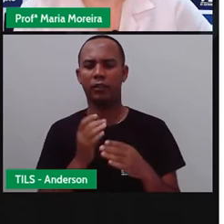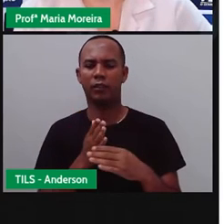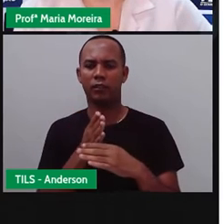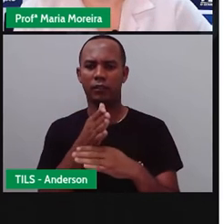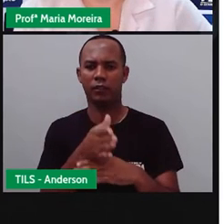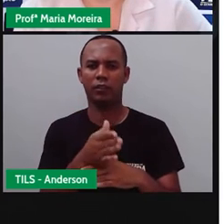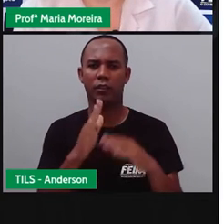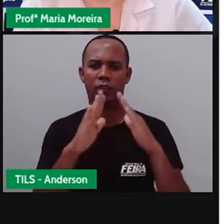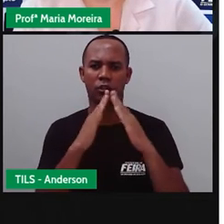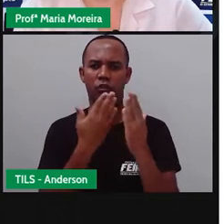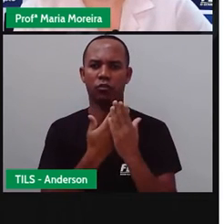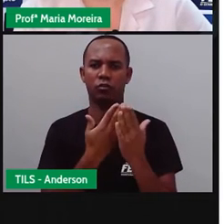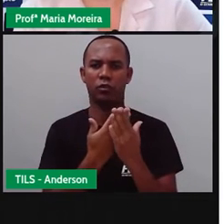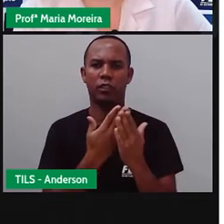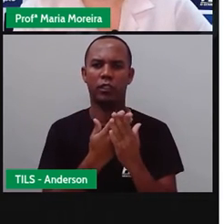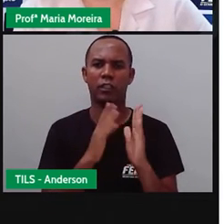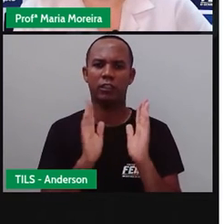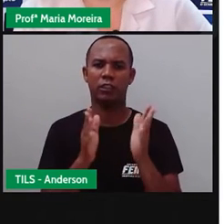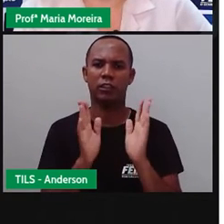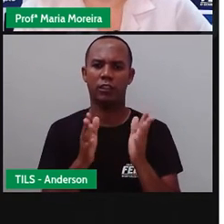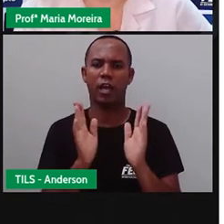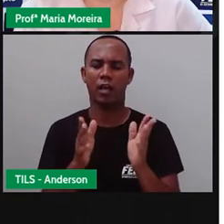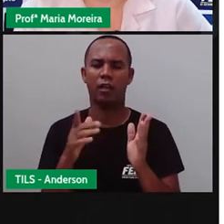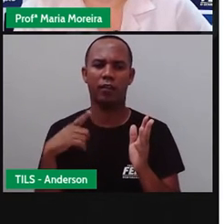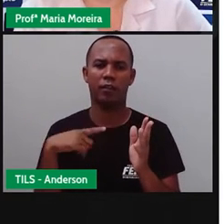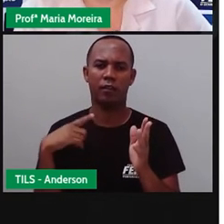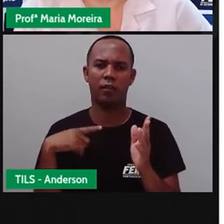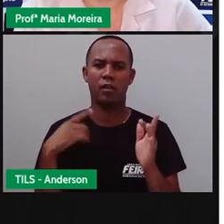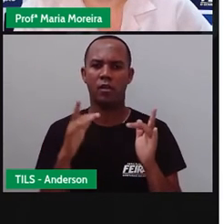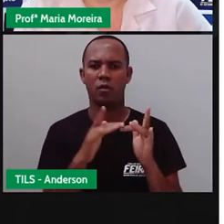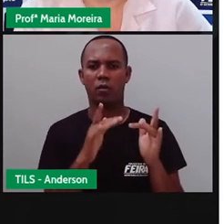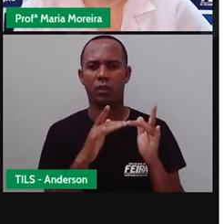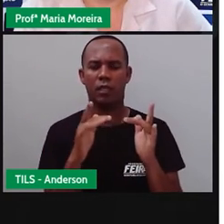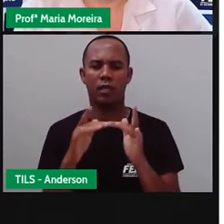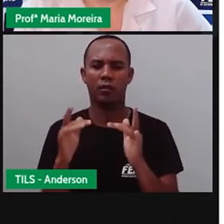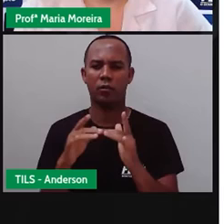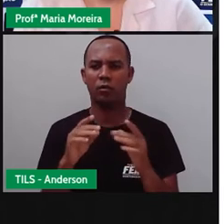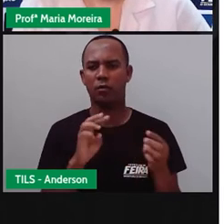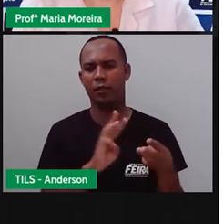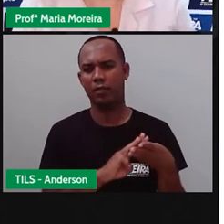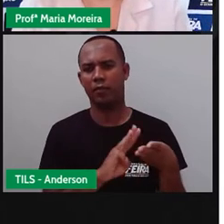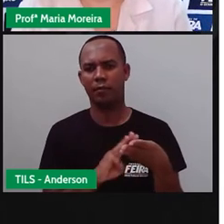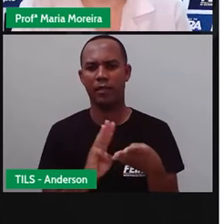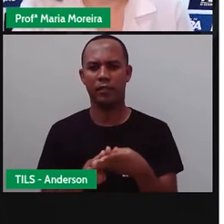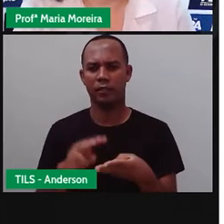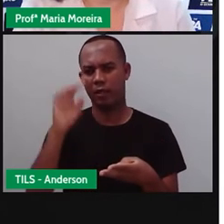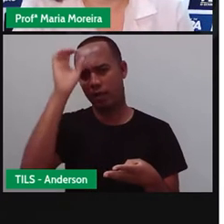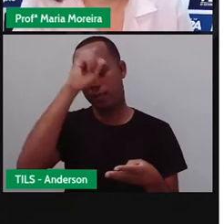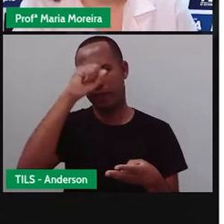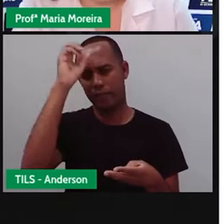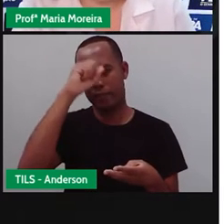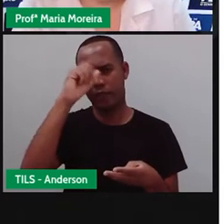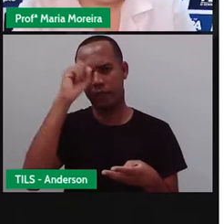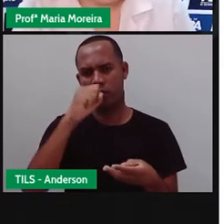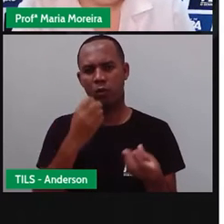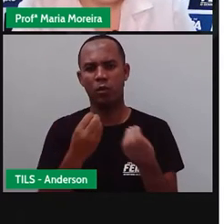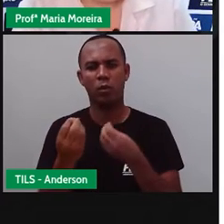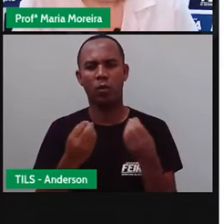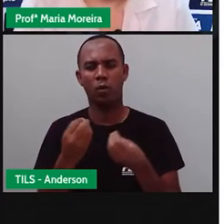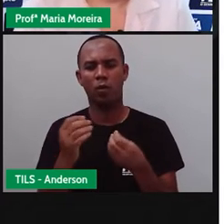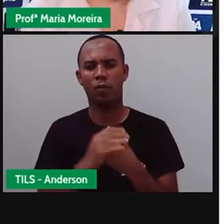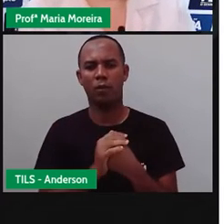escola já temos o que né já tem uns contato com nossos matemáticas do nosso dia a dia aprendendo sem sequer